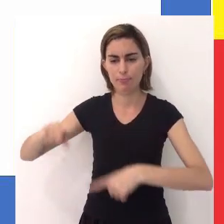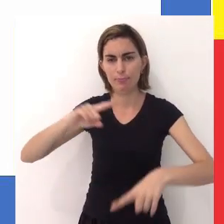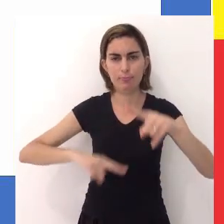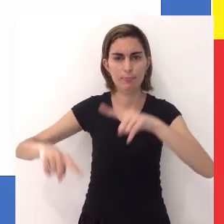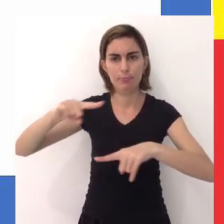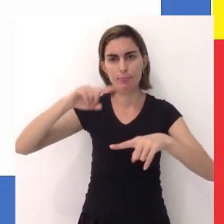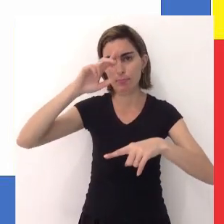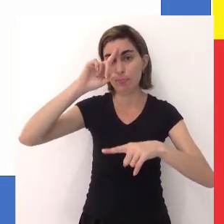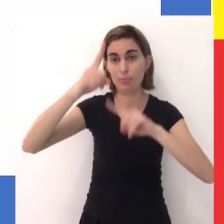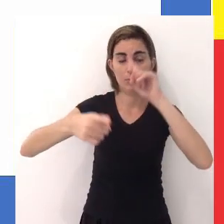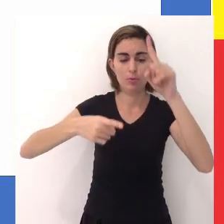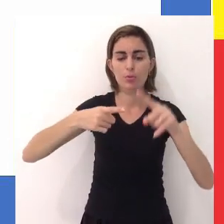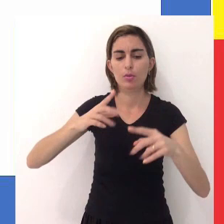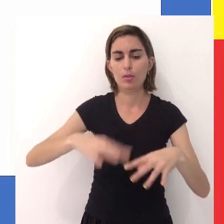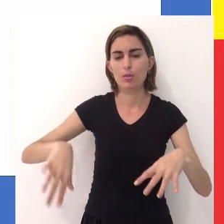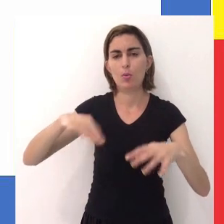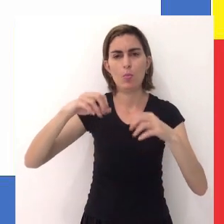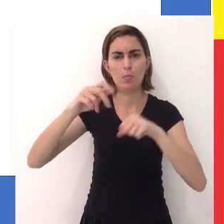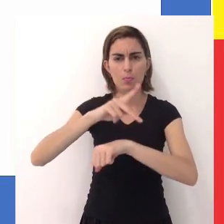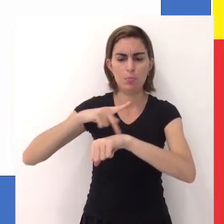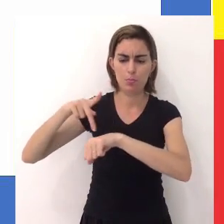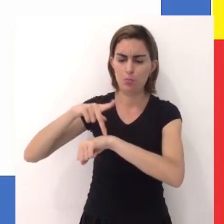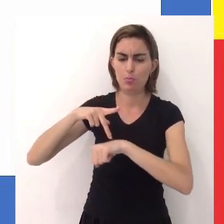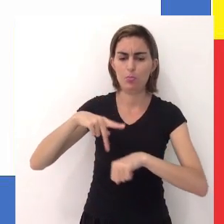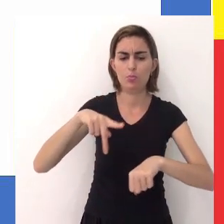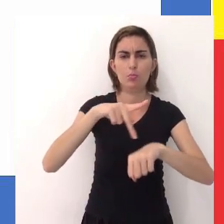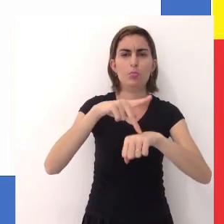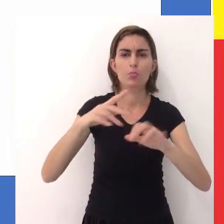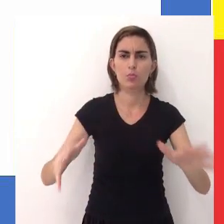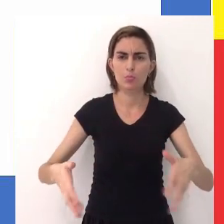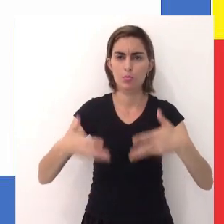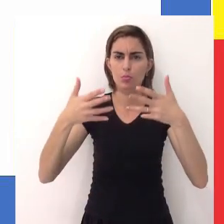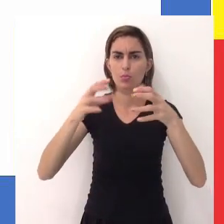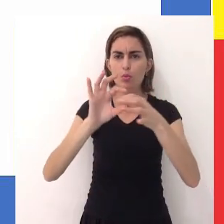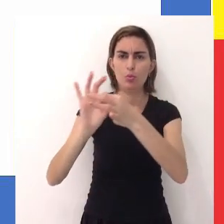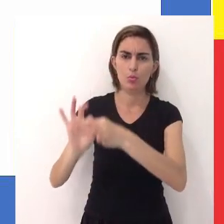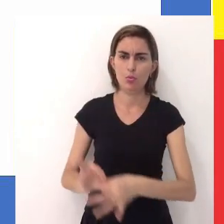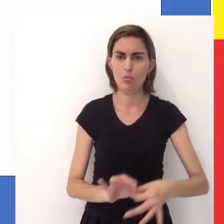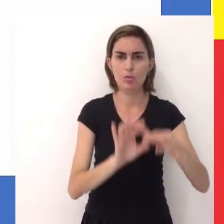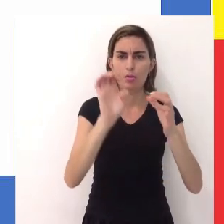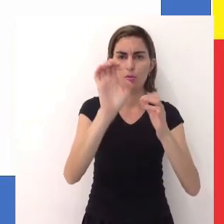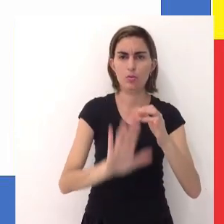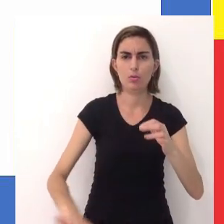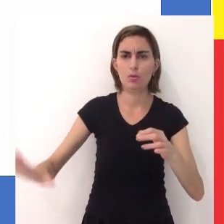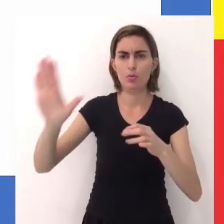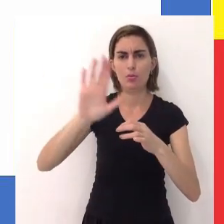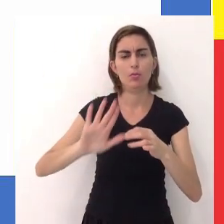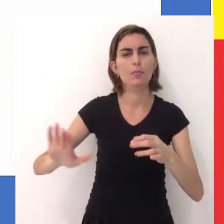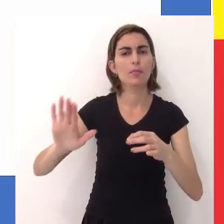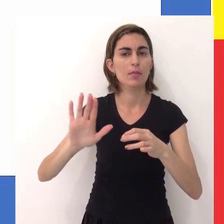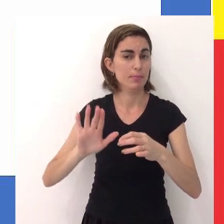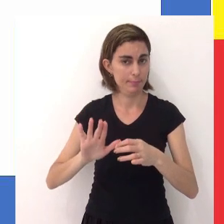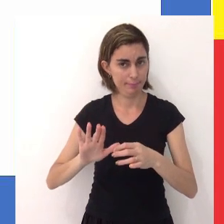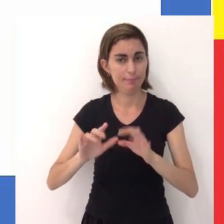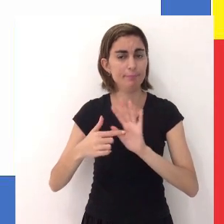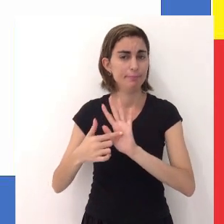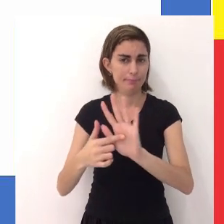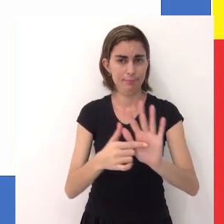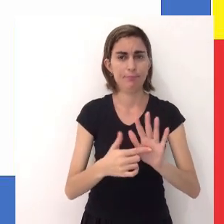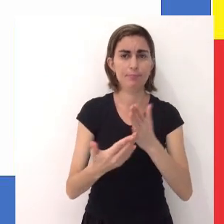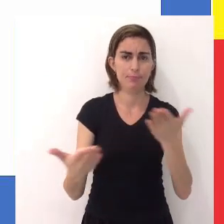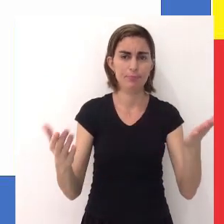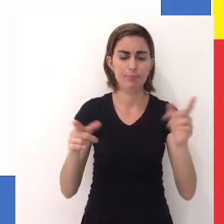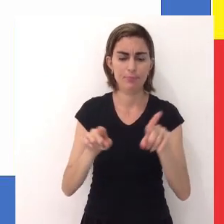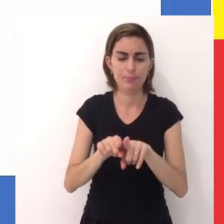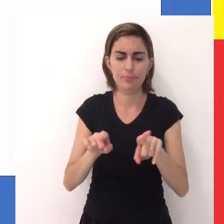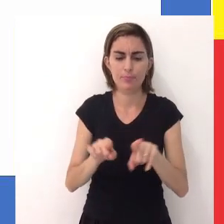concentração de poder entre essas potências, né? Destaque para a União Europeia, que é a união de países europeus, tá? Eu mostro para vocês aí